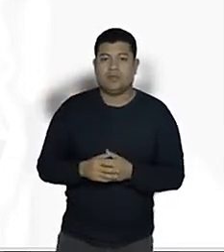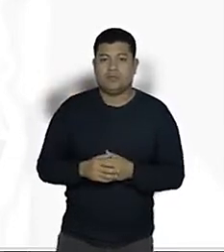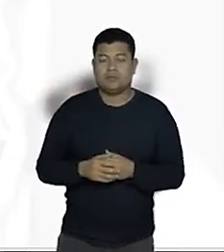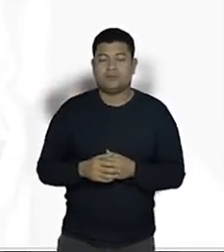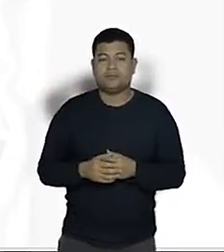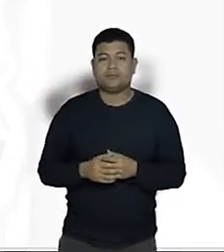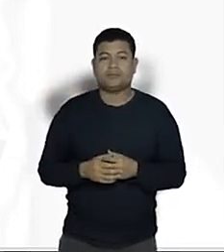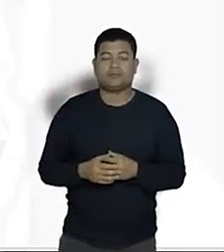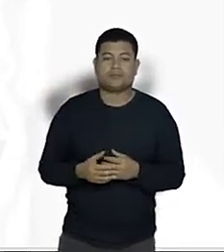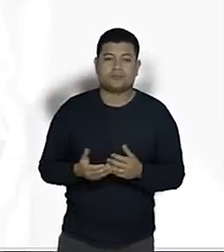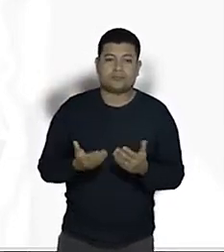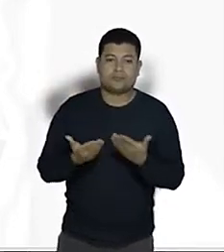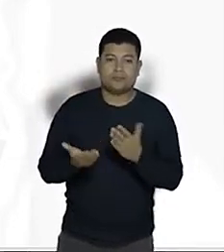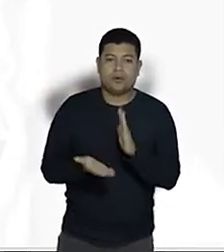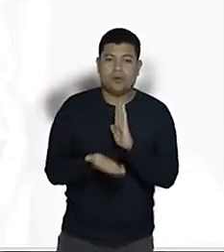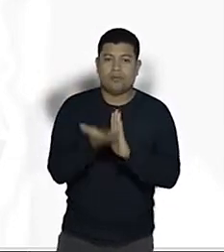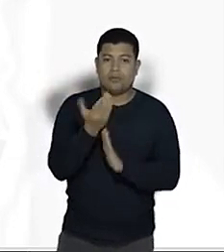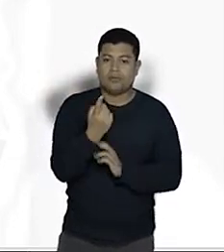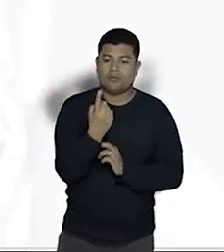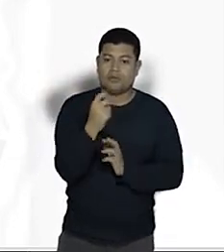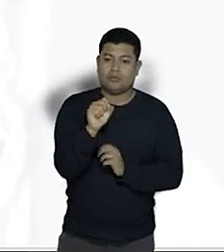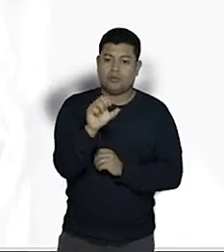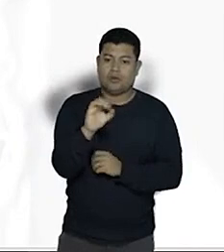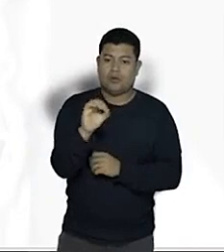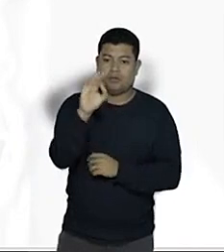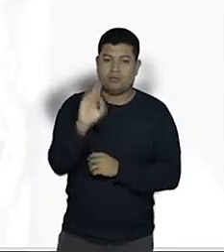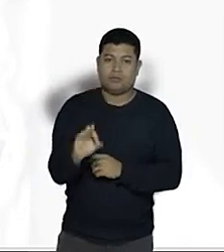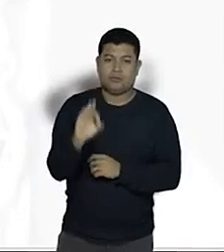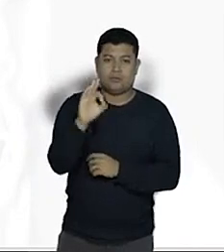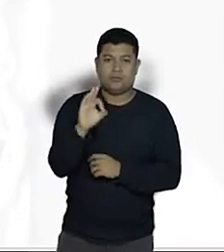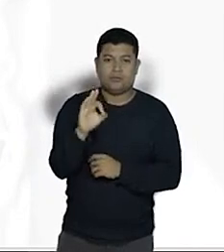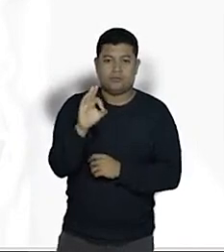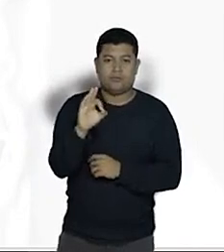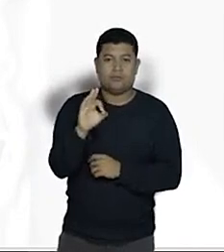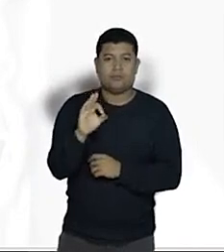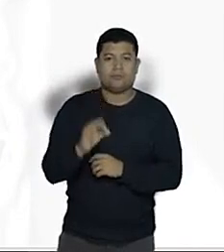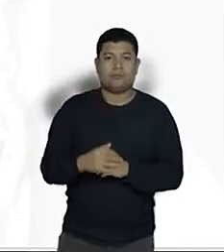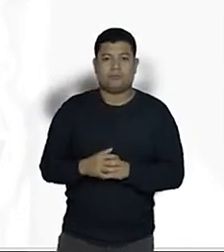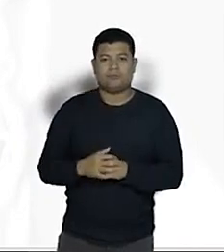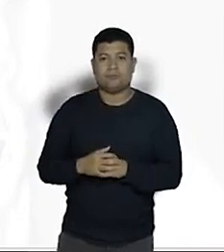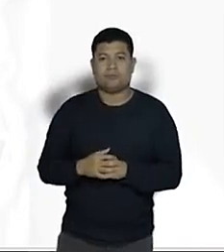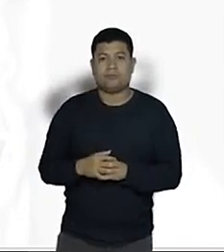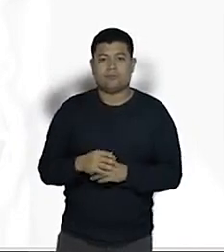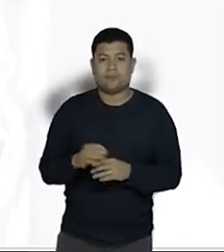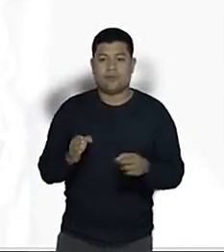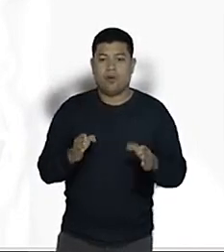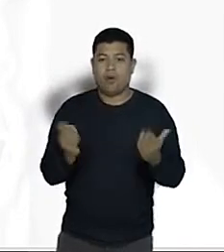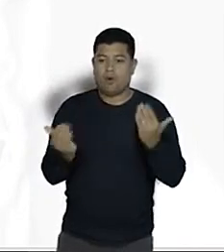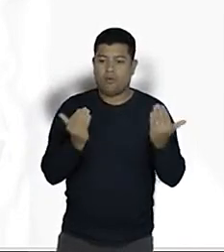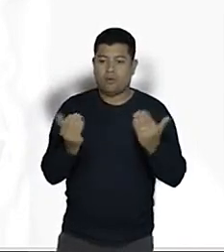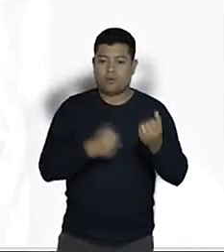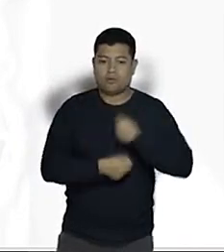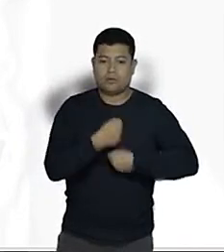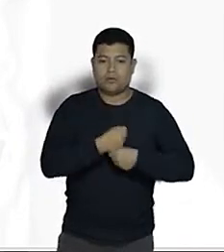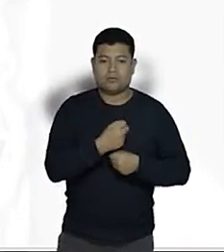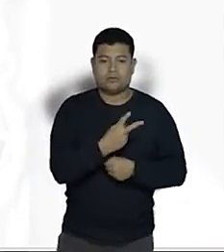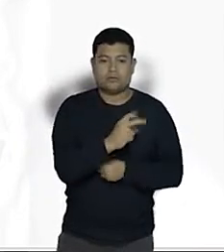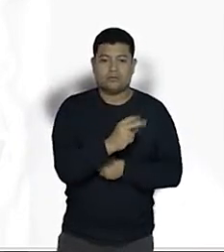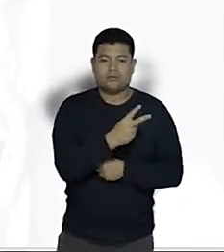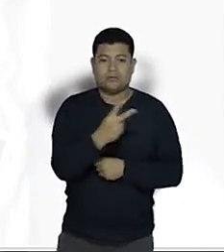que aumentou 180% do ano passado para esse ano